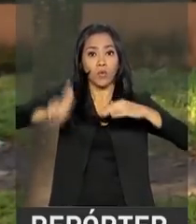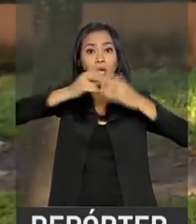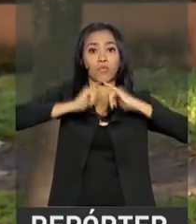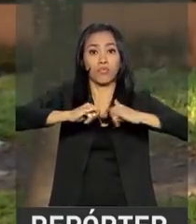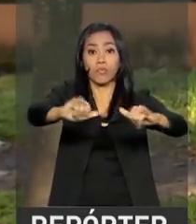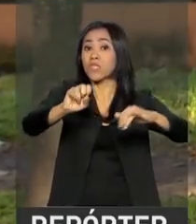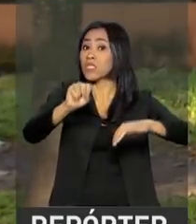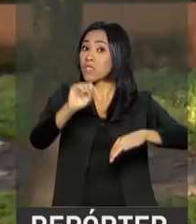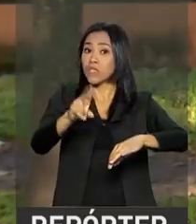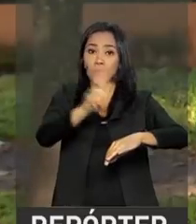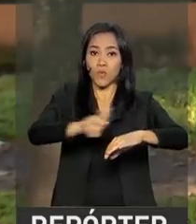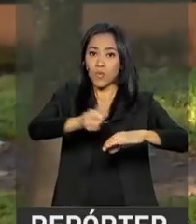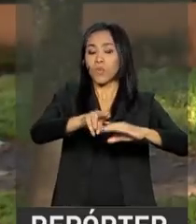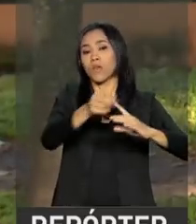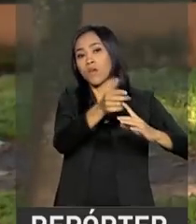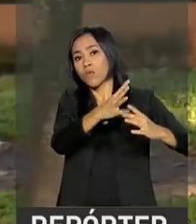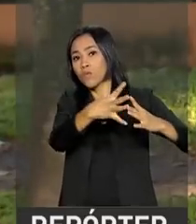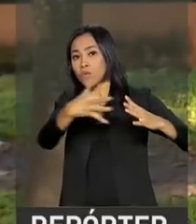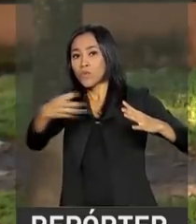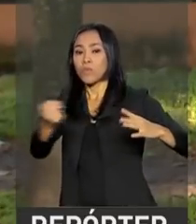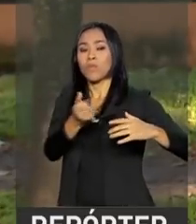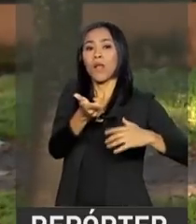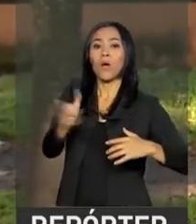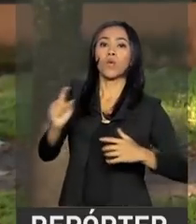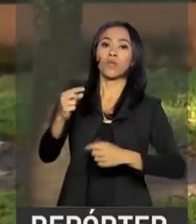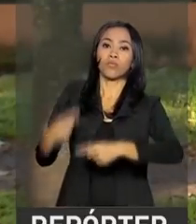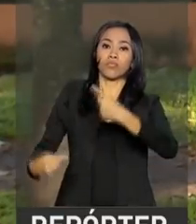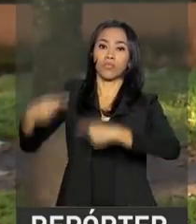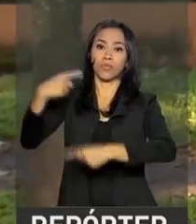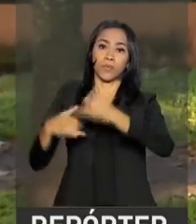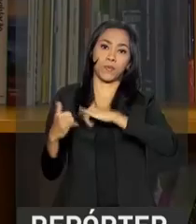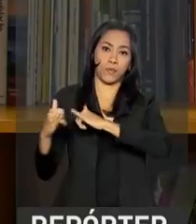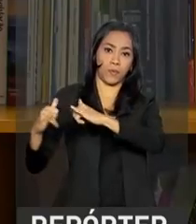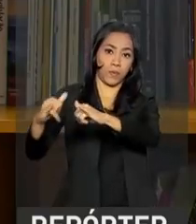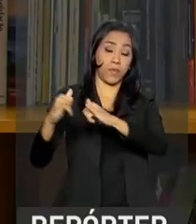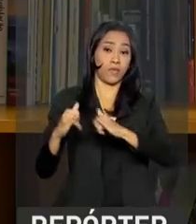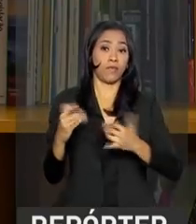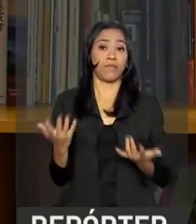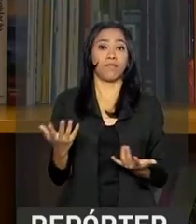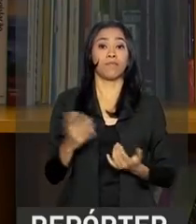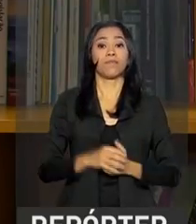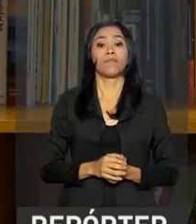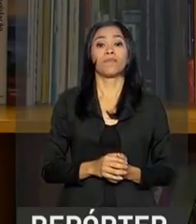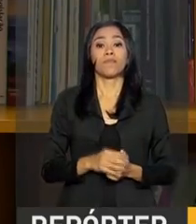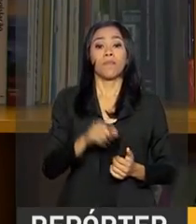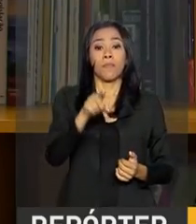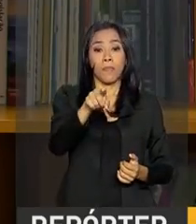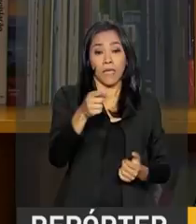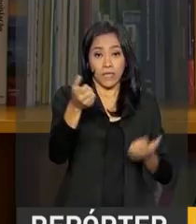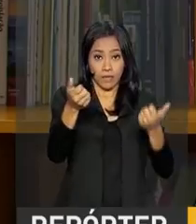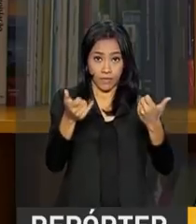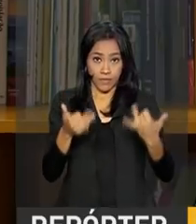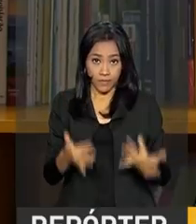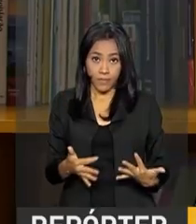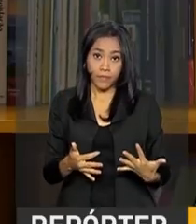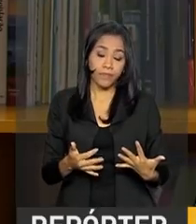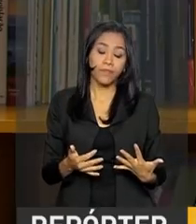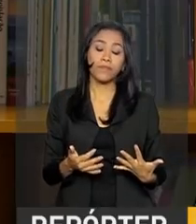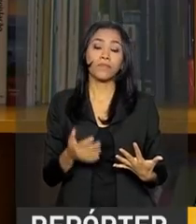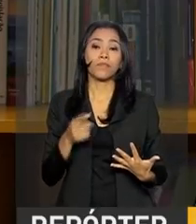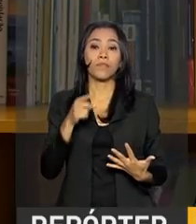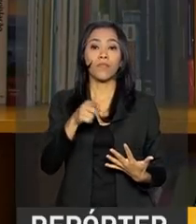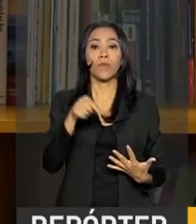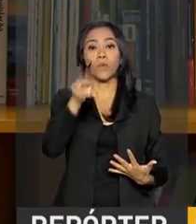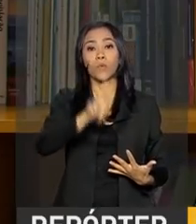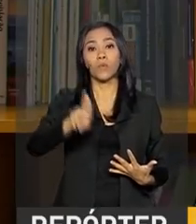distribuição local vira crédito que pode ser consumido em até cinco meses passou lá no conceito de individual